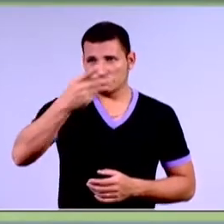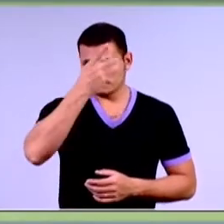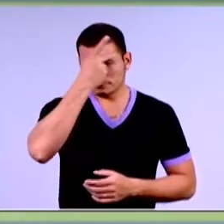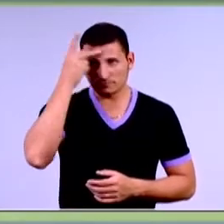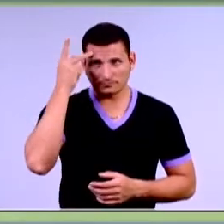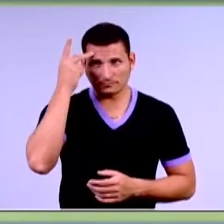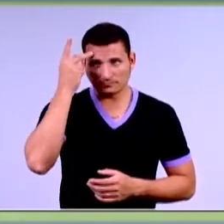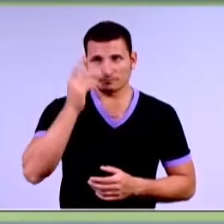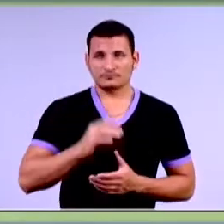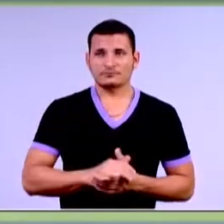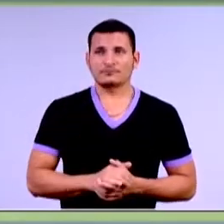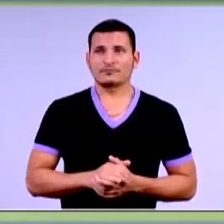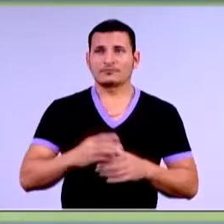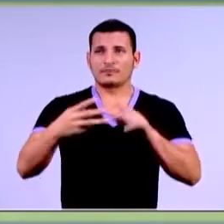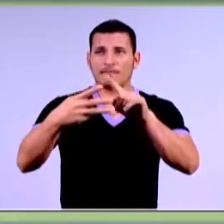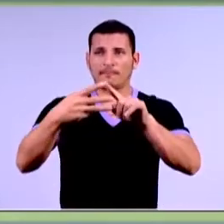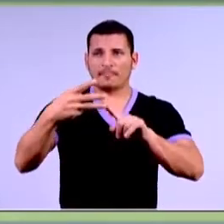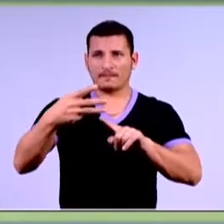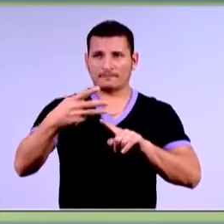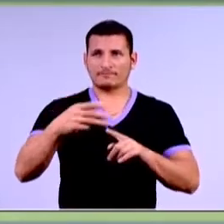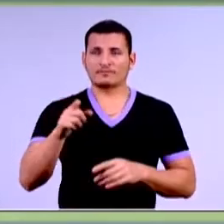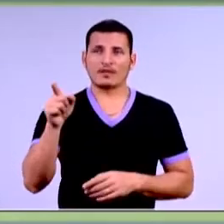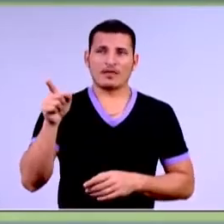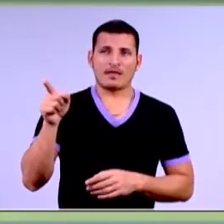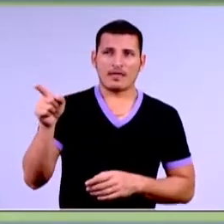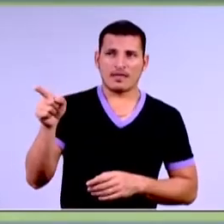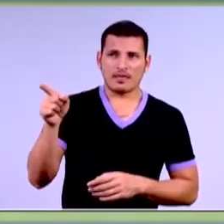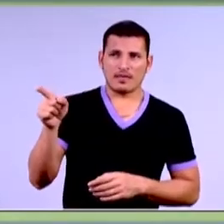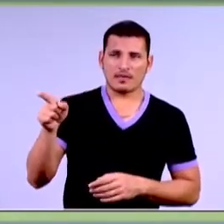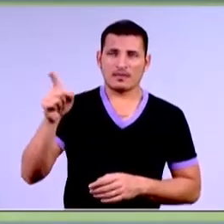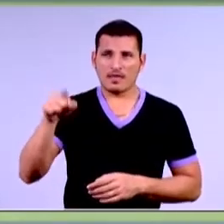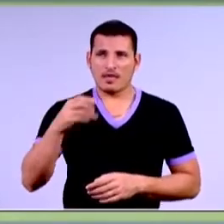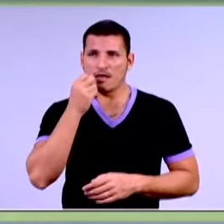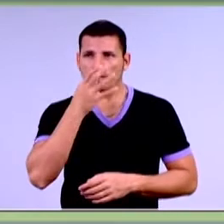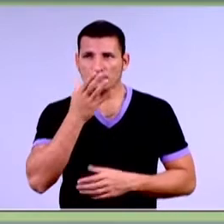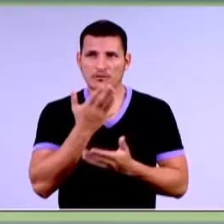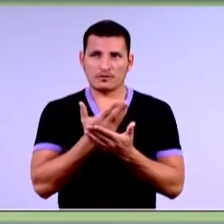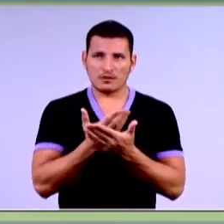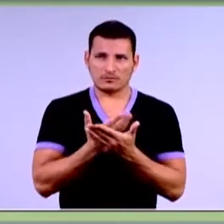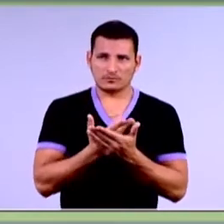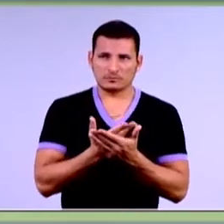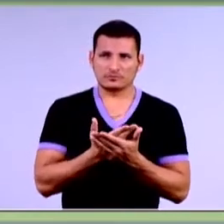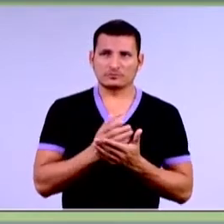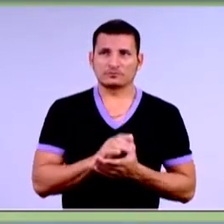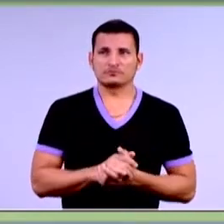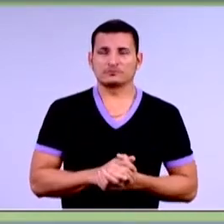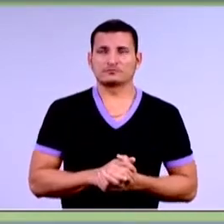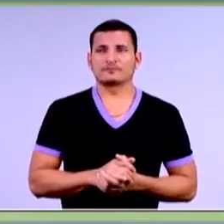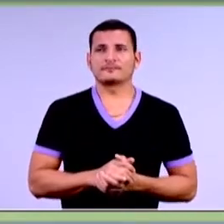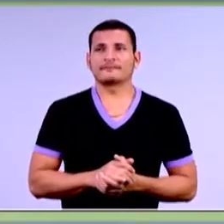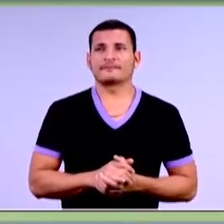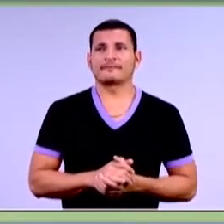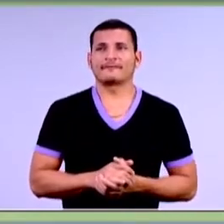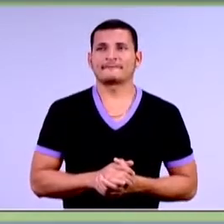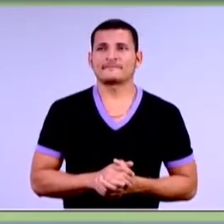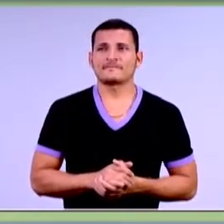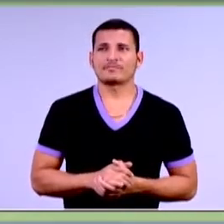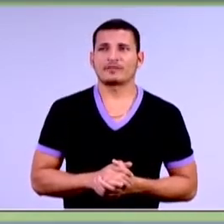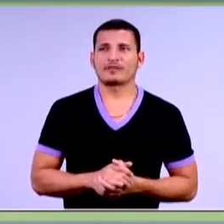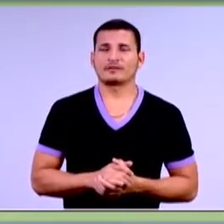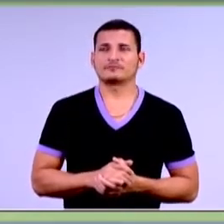certo então se eu digo ele é um bom aluno hehehehe sagres durante